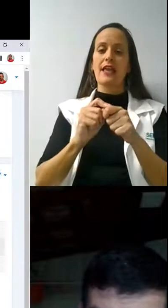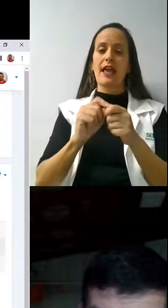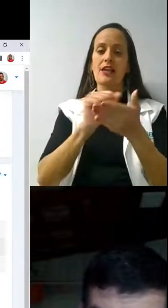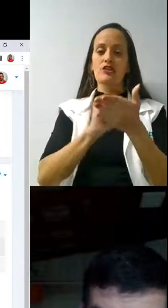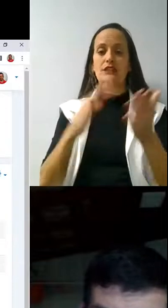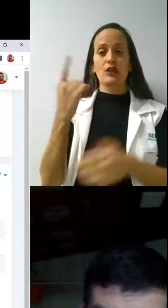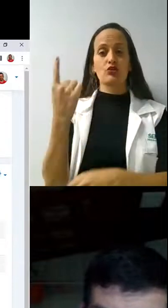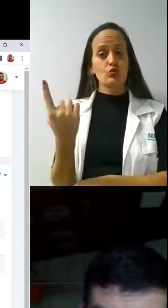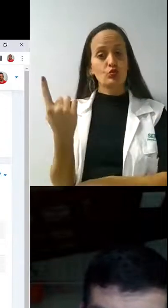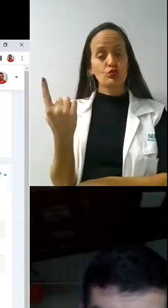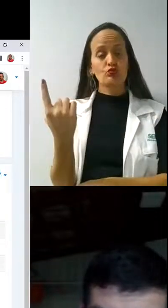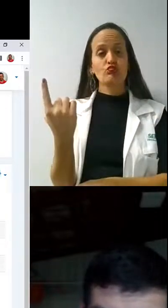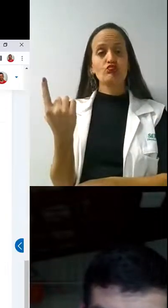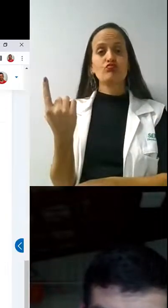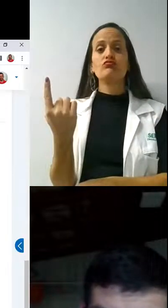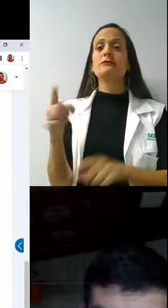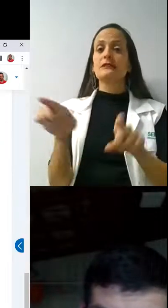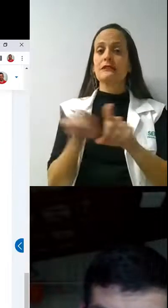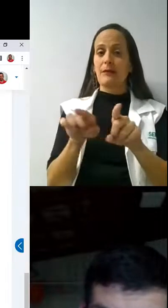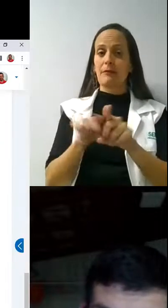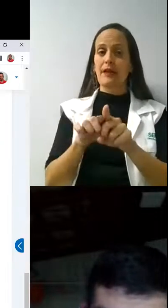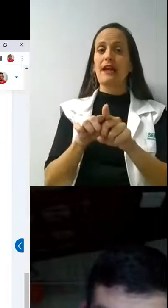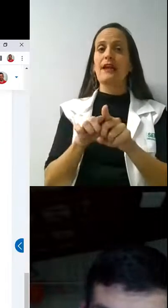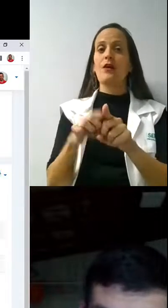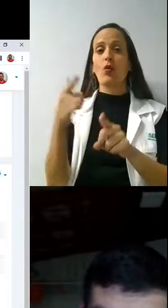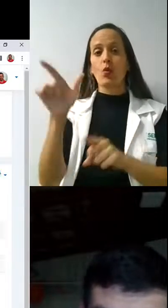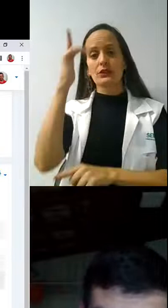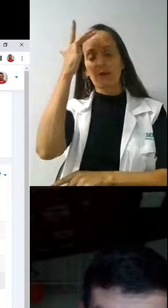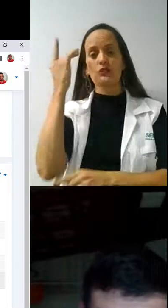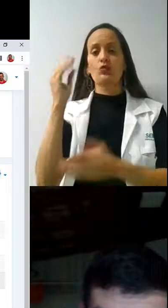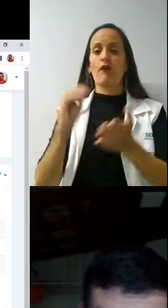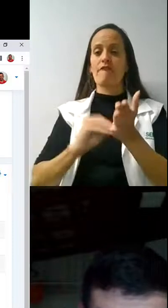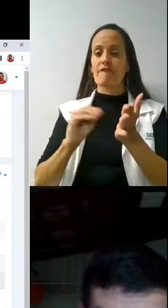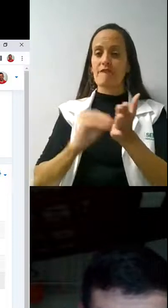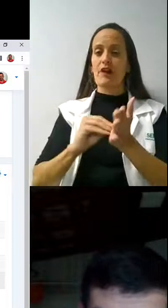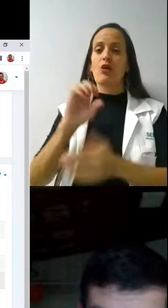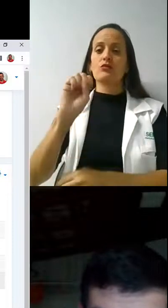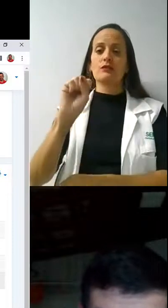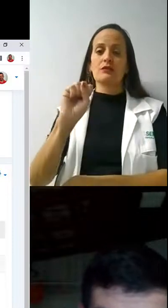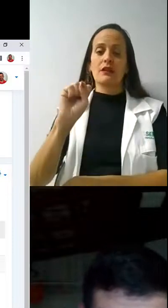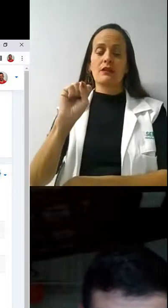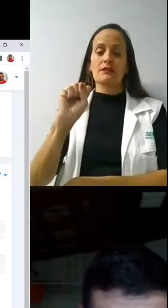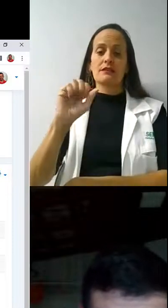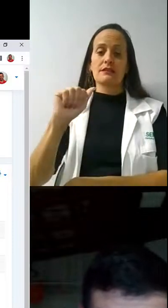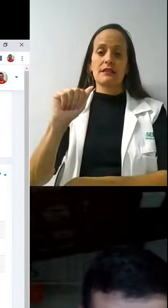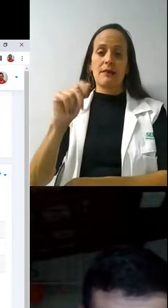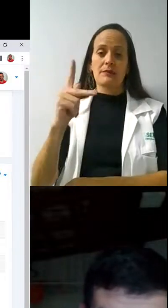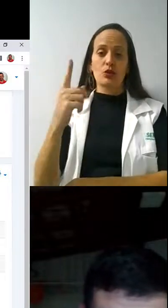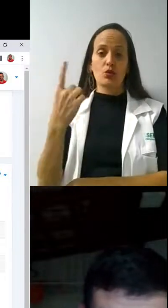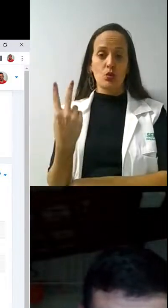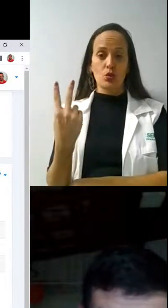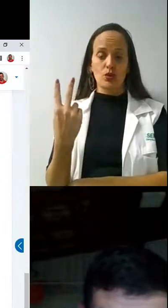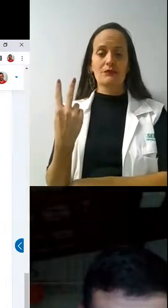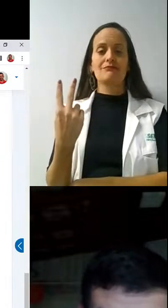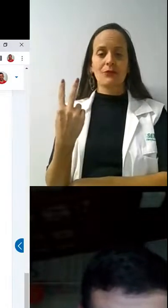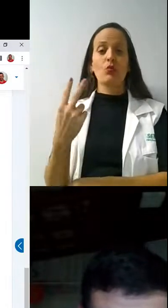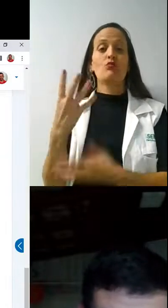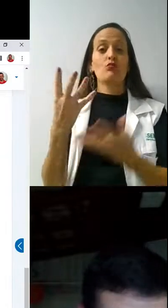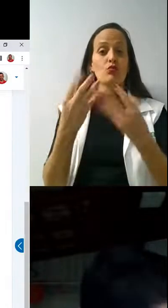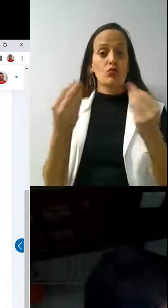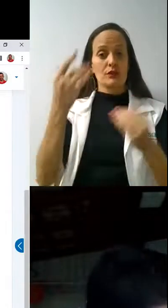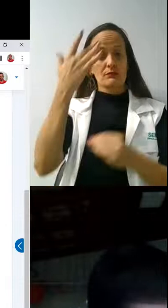aqui outra pessoa também para poder fazer a SAP 2, para corrigir a SAP 2, e outra pessoa para corrigir a SAP 1. Então, assim, as